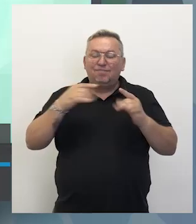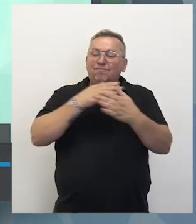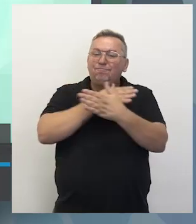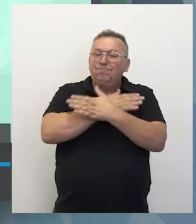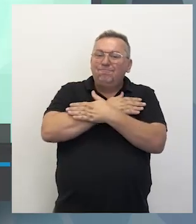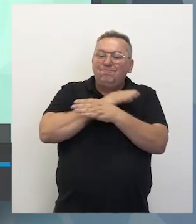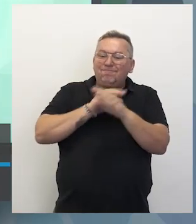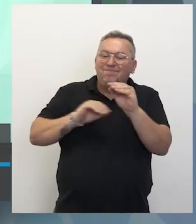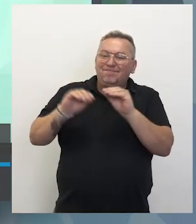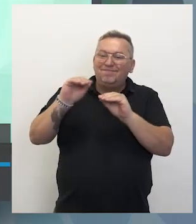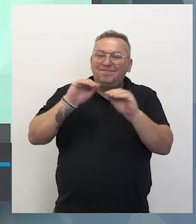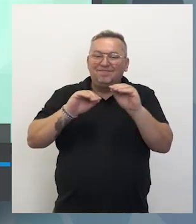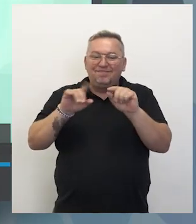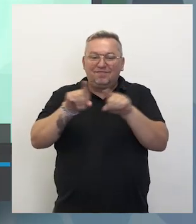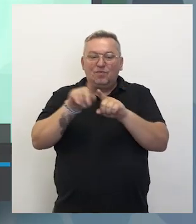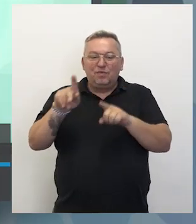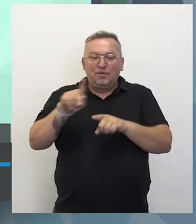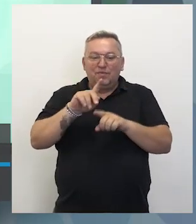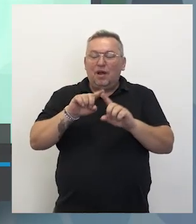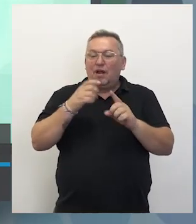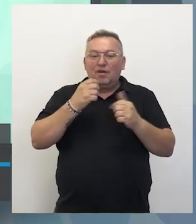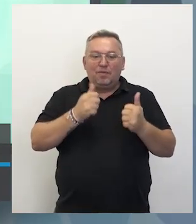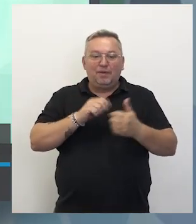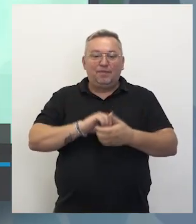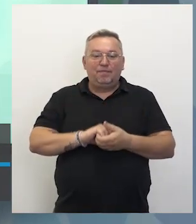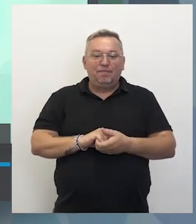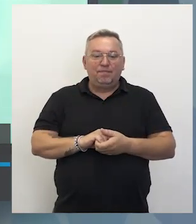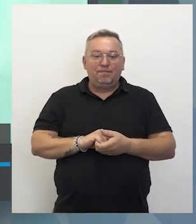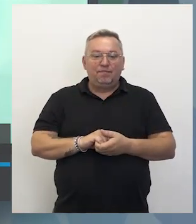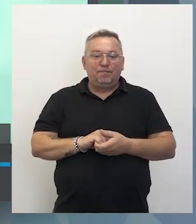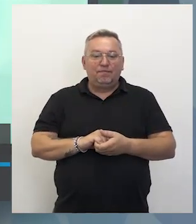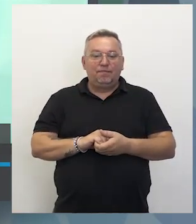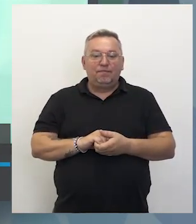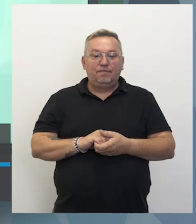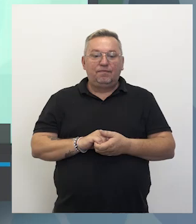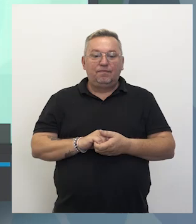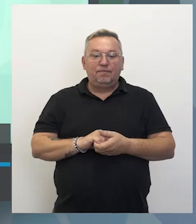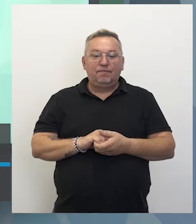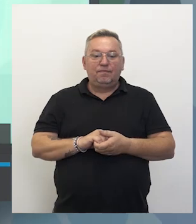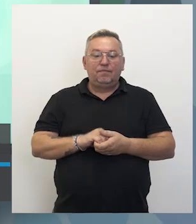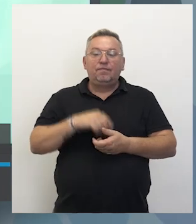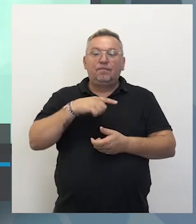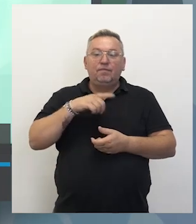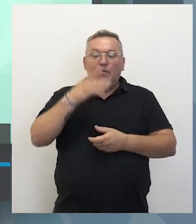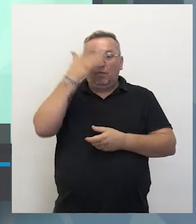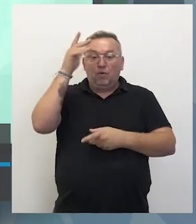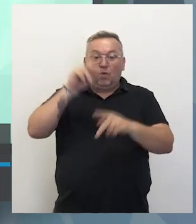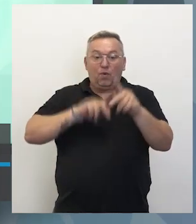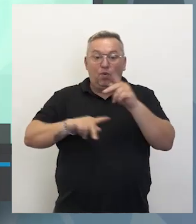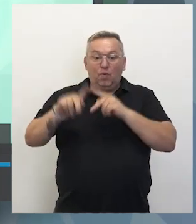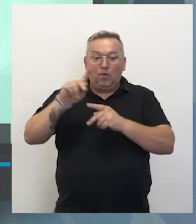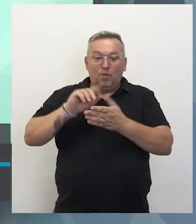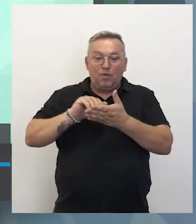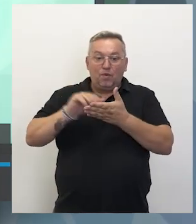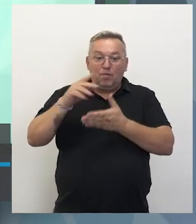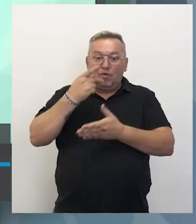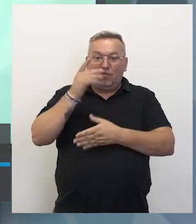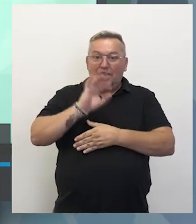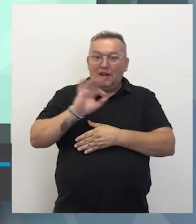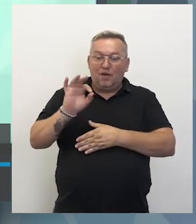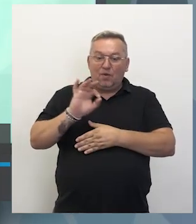beijados. Eu acho que vocês preferiam o beijo da professora, mas tudo bem. Deixa eu ver, quem mais aqui? Ó, tem um povo mandando alguém para fora aqui, eu não posso falar isso